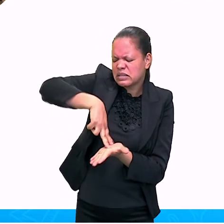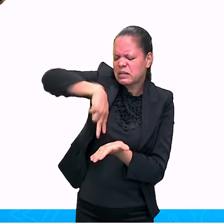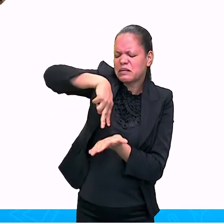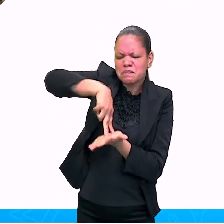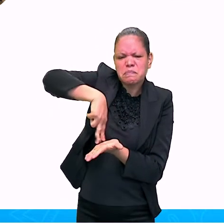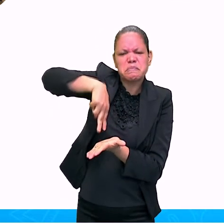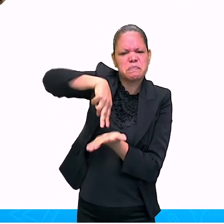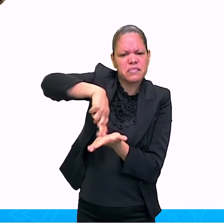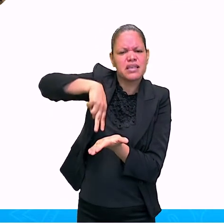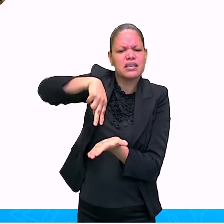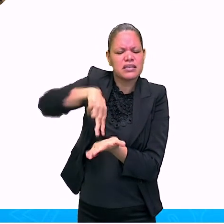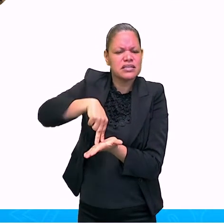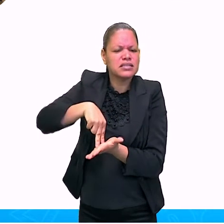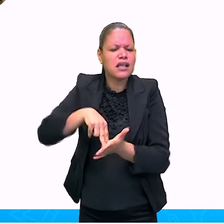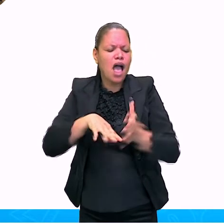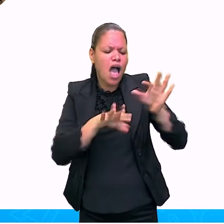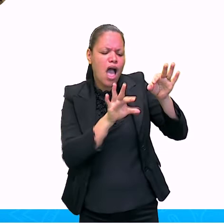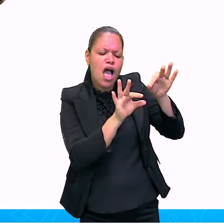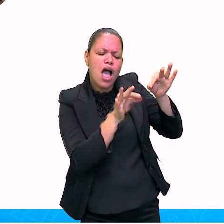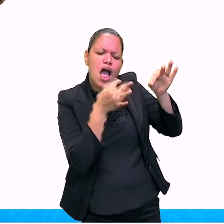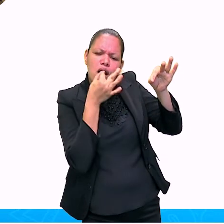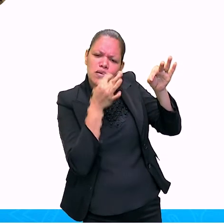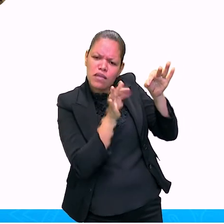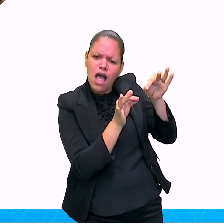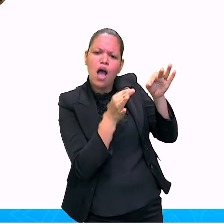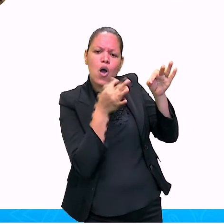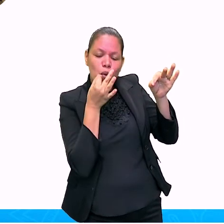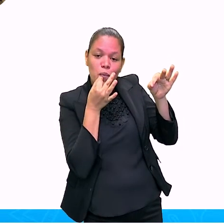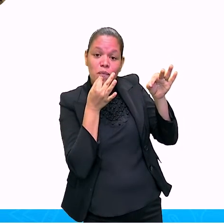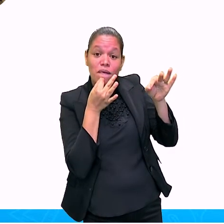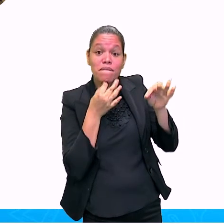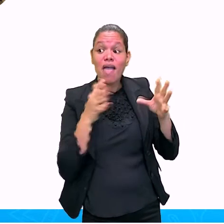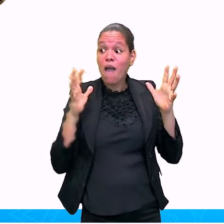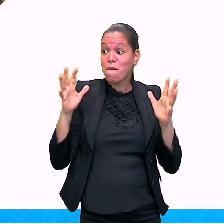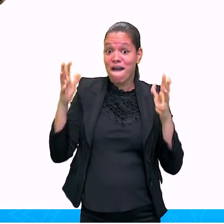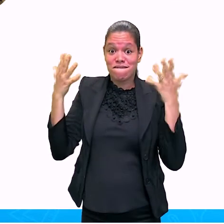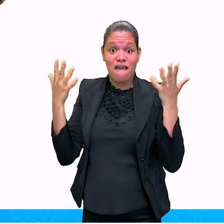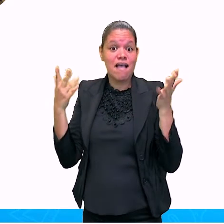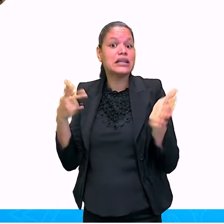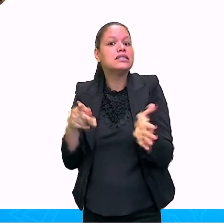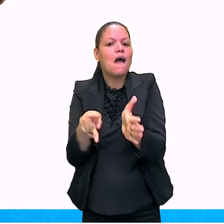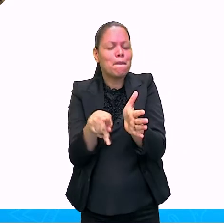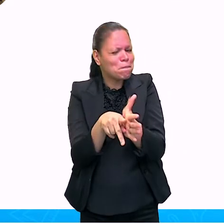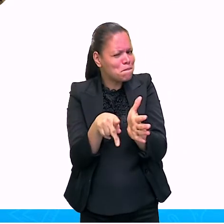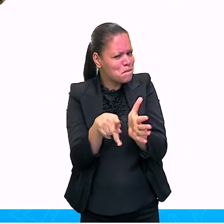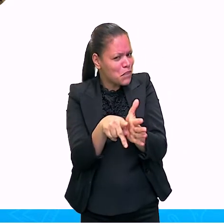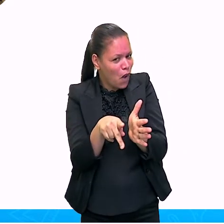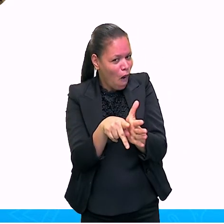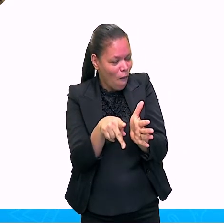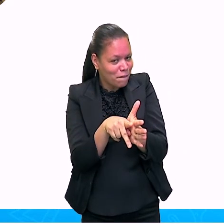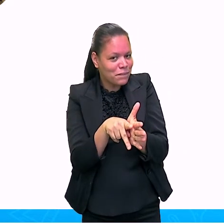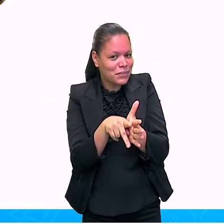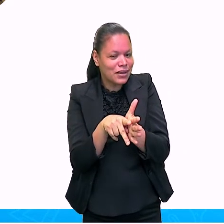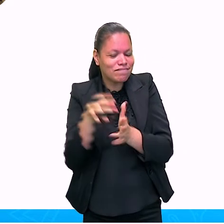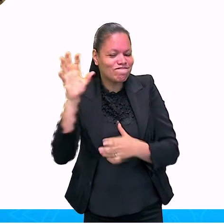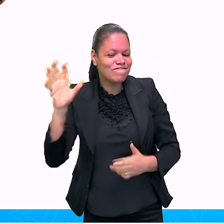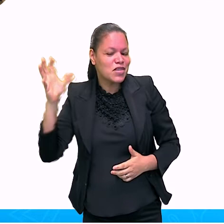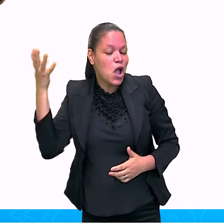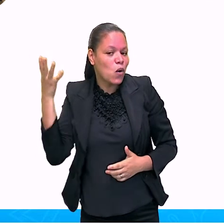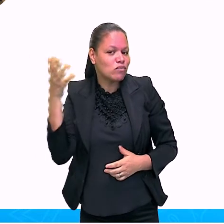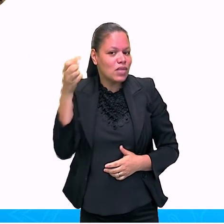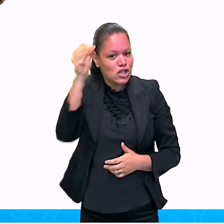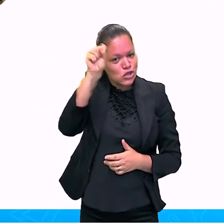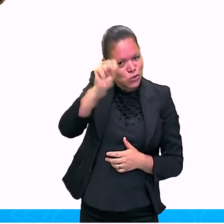vinhos. Então é uma festa muito típica que acontece no país, no nosso país, principalmente na região do sul, e que